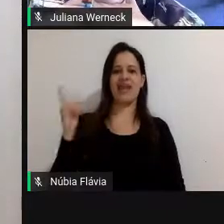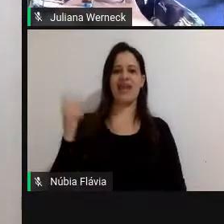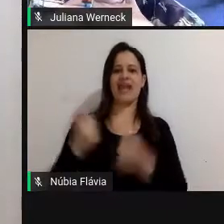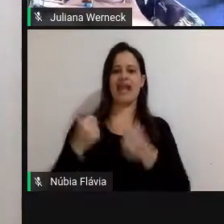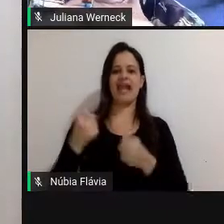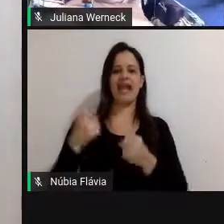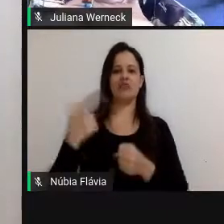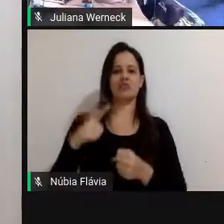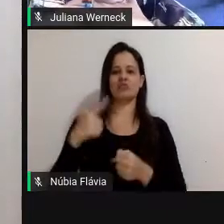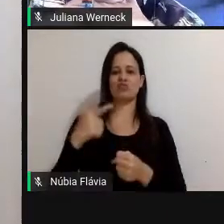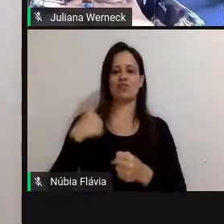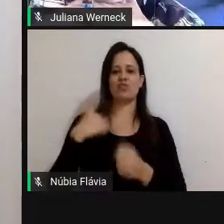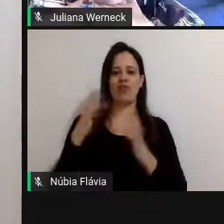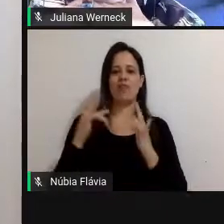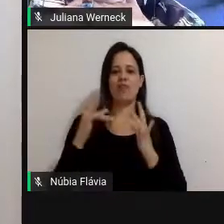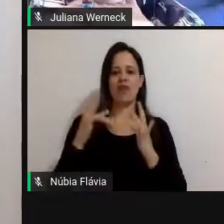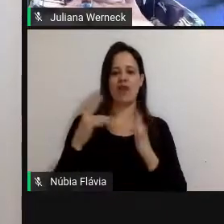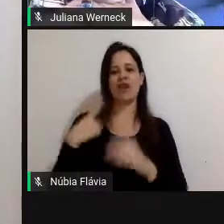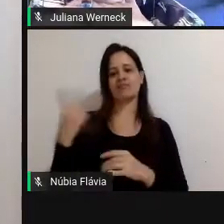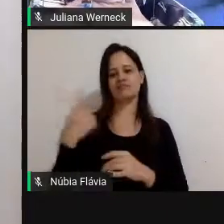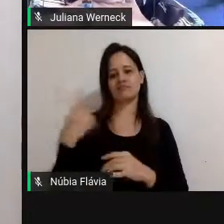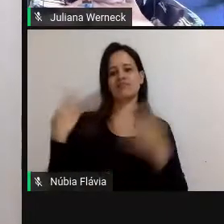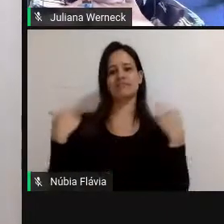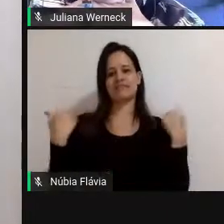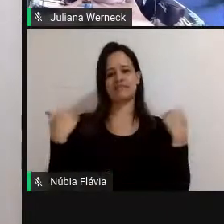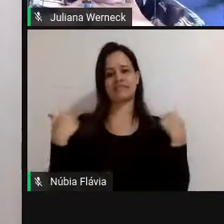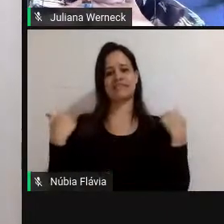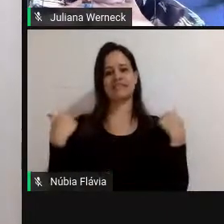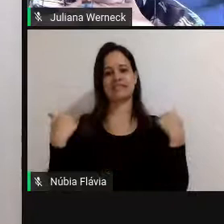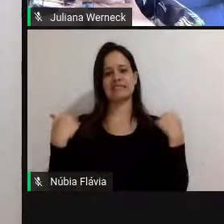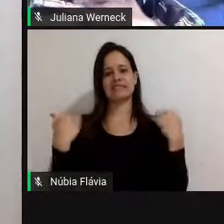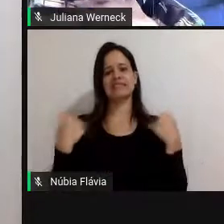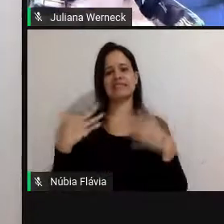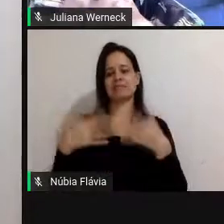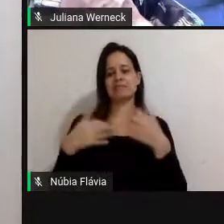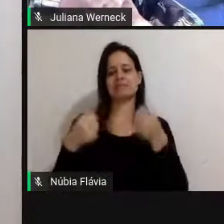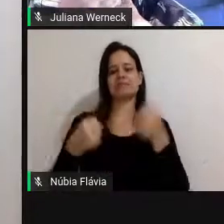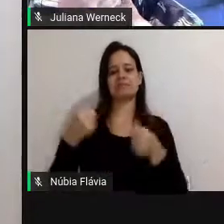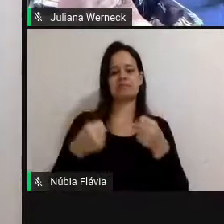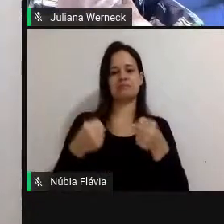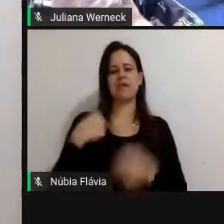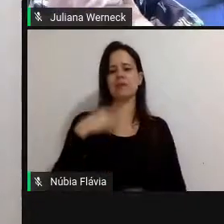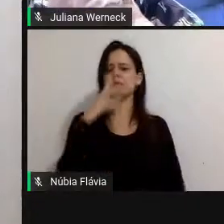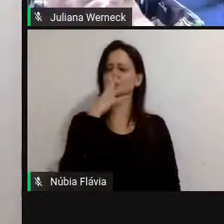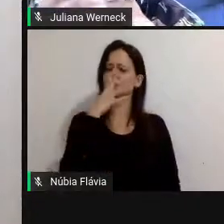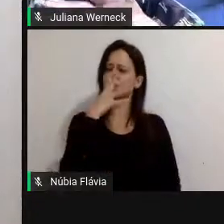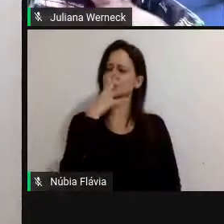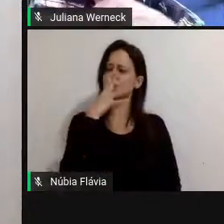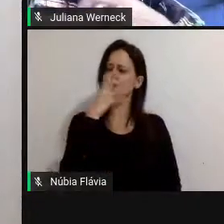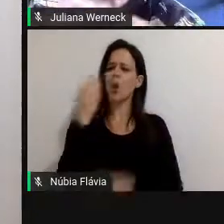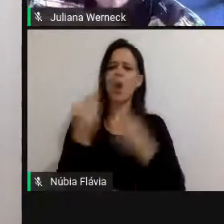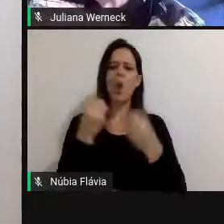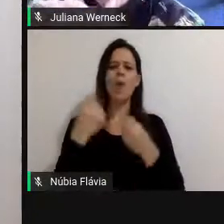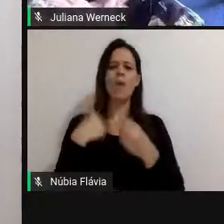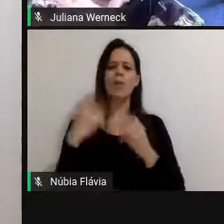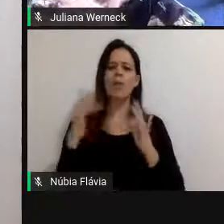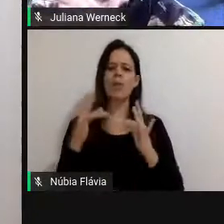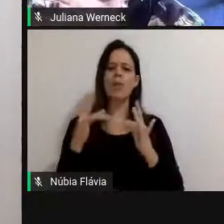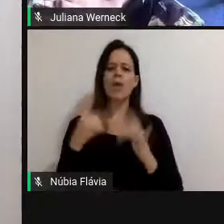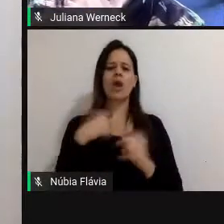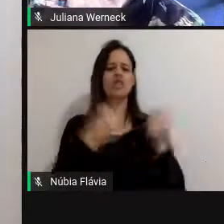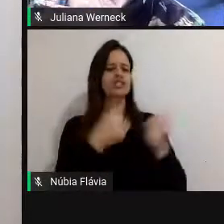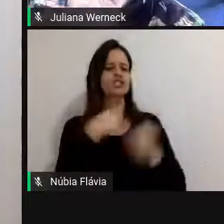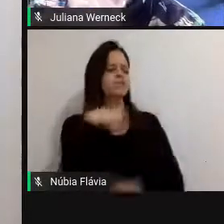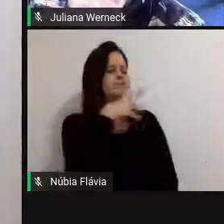tinha para passear, sabe? Tava ótimo, era maravilhoso. Aí um dia eu ficava observando como que o Raí dirigia, né? Como que funcionava,